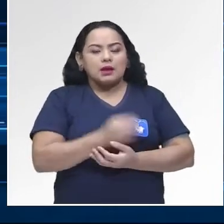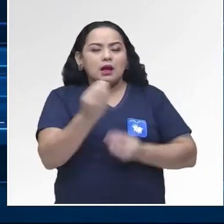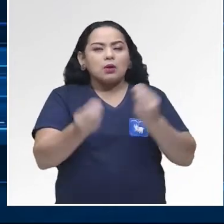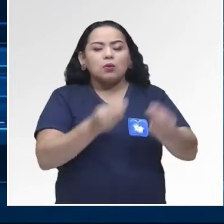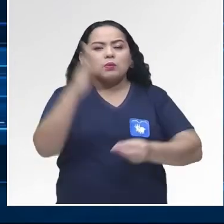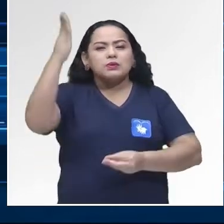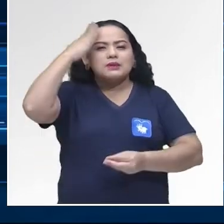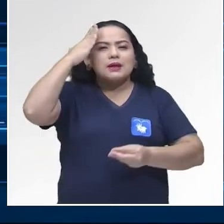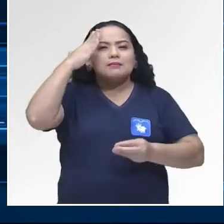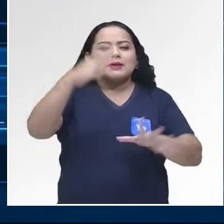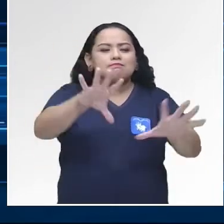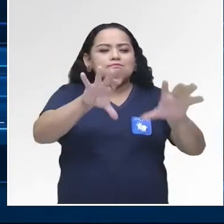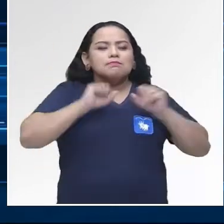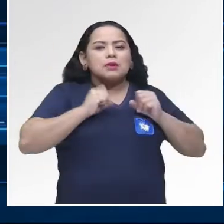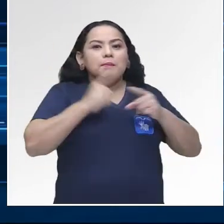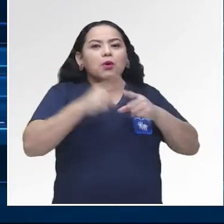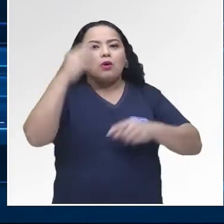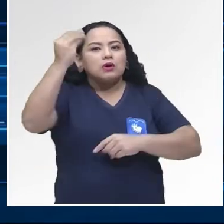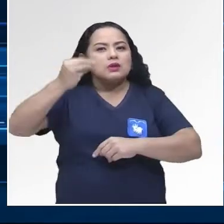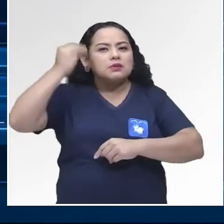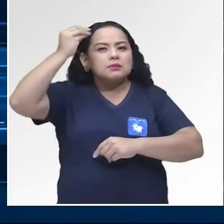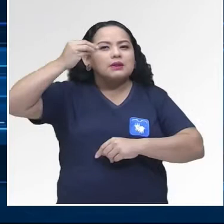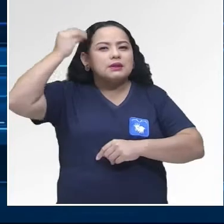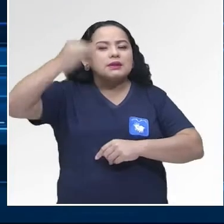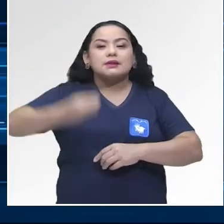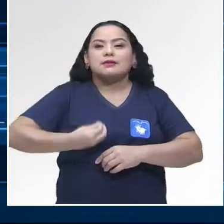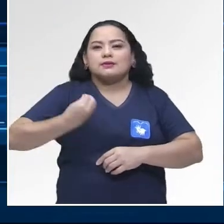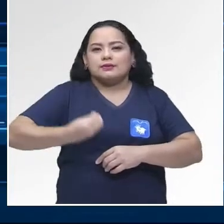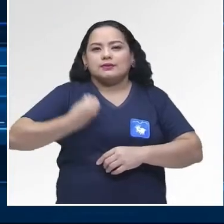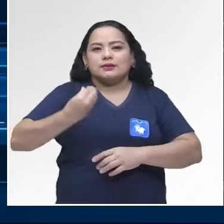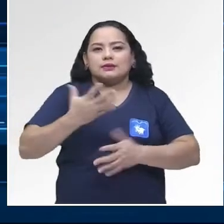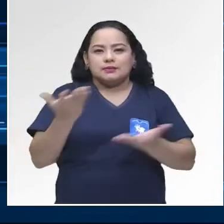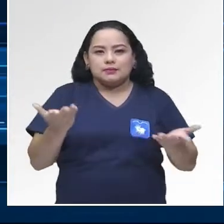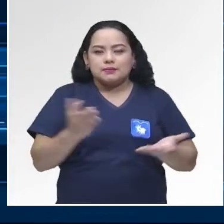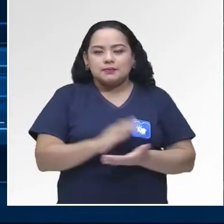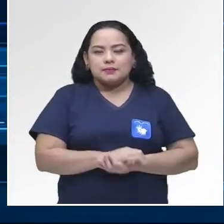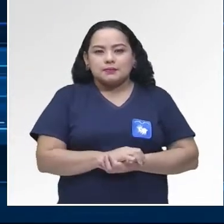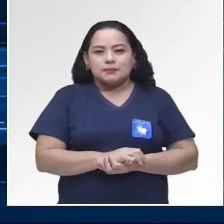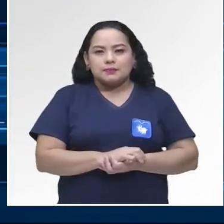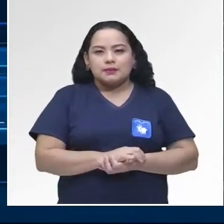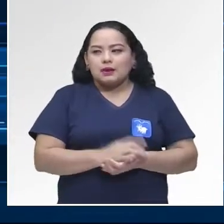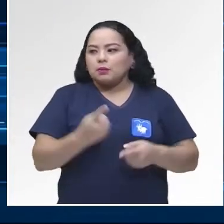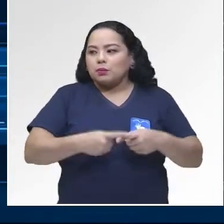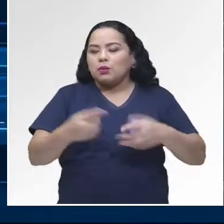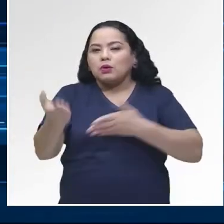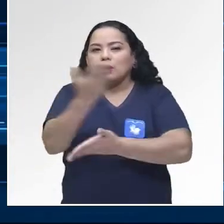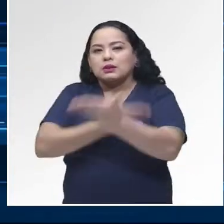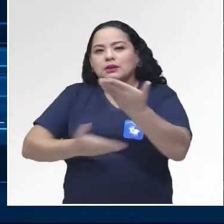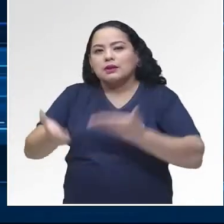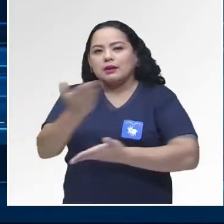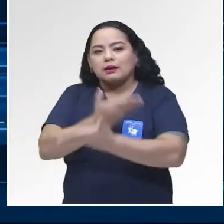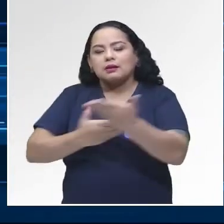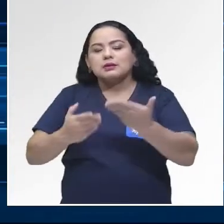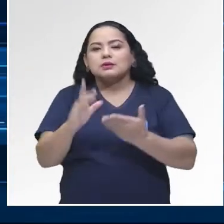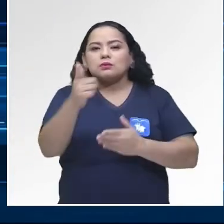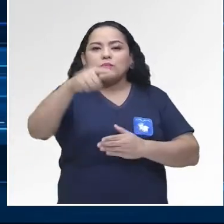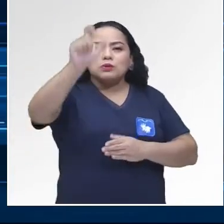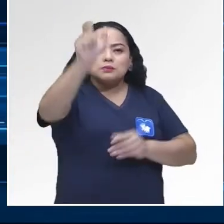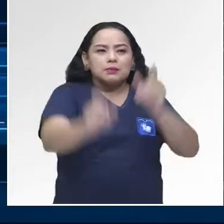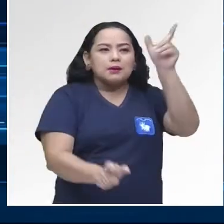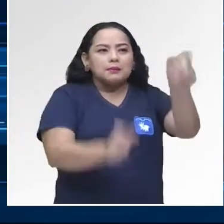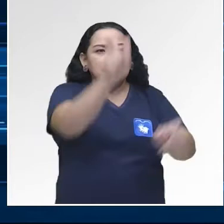que se adquire através de experiências vividas nessa relação com os outros.